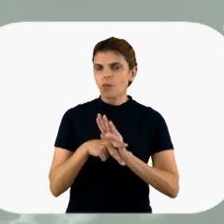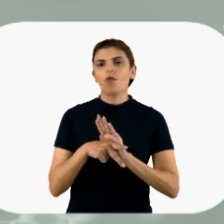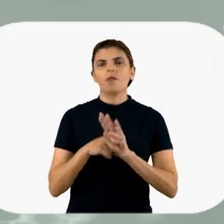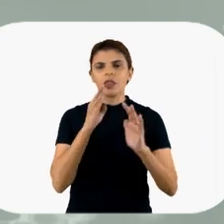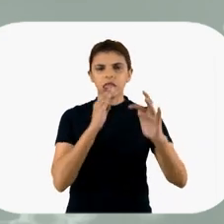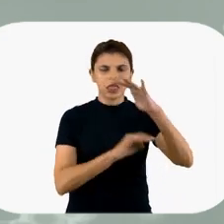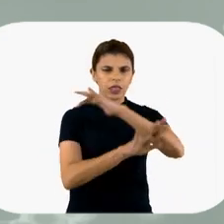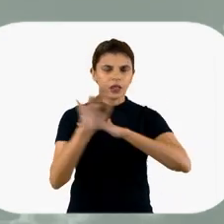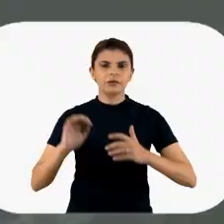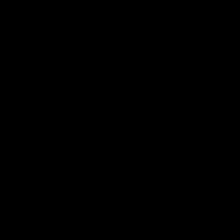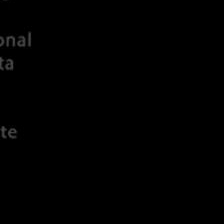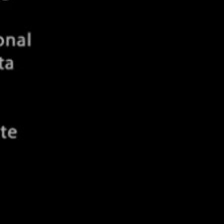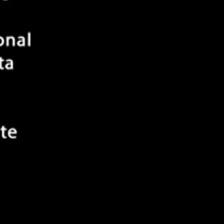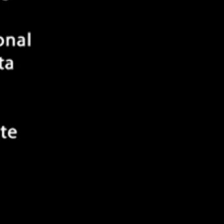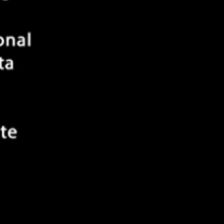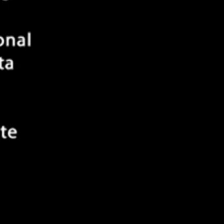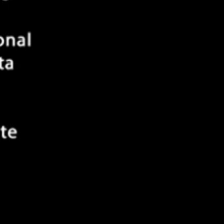do aerossol. Do aerossol.